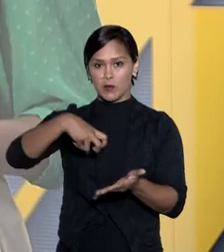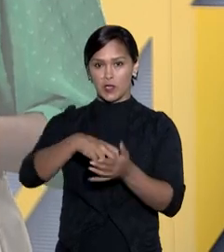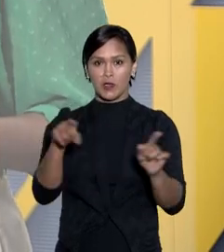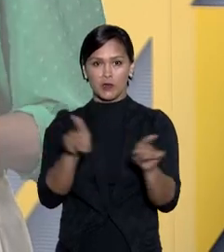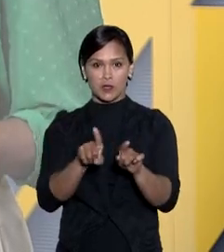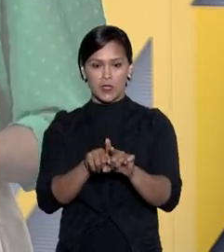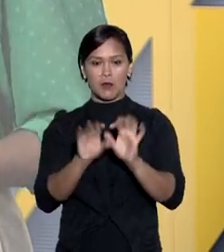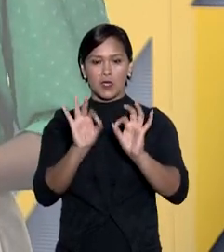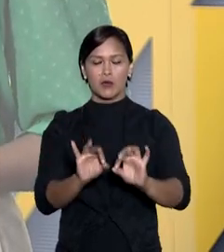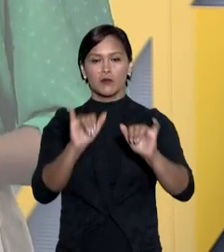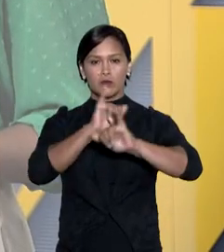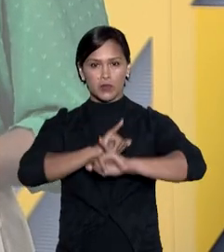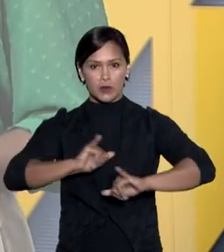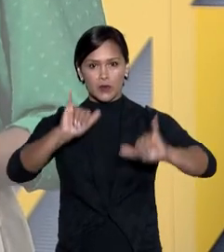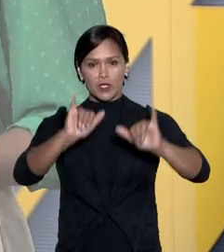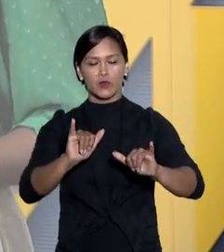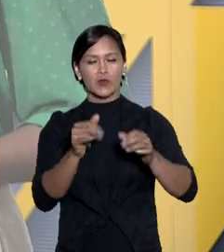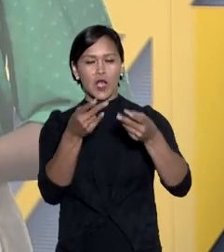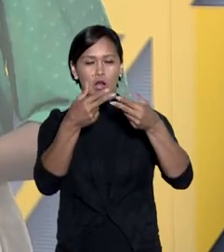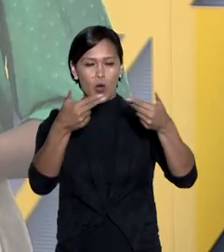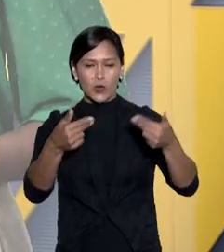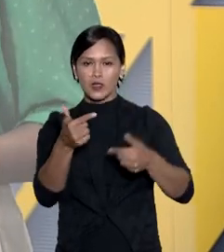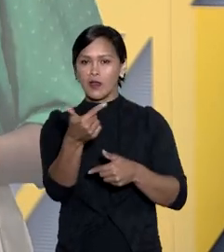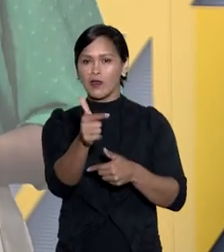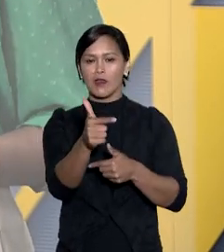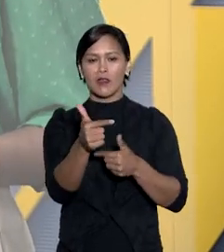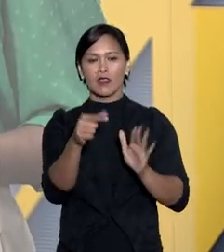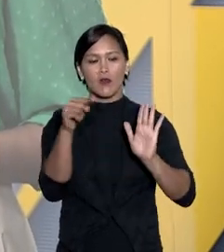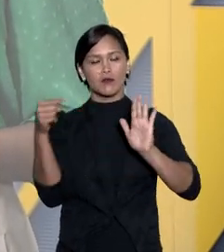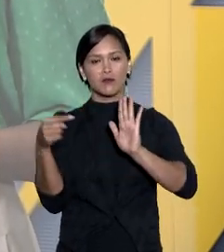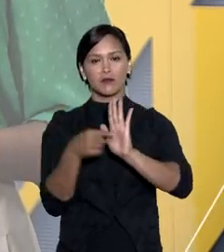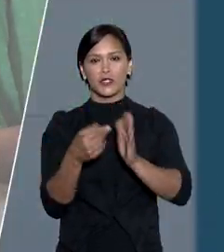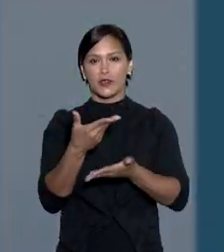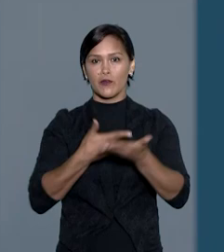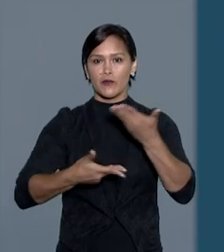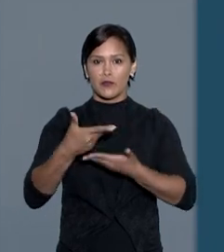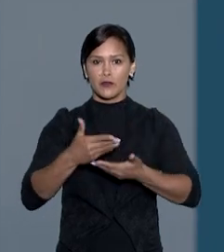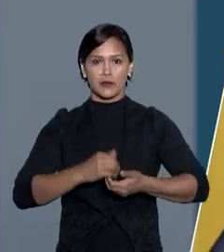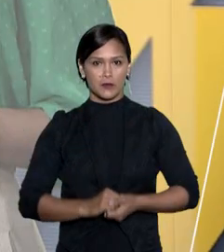e também por anunciar fatos que não constavam da denúncia.